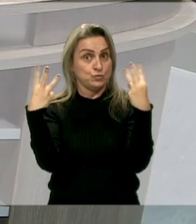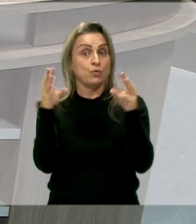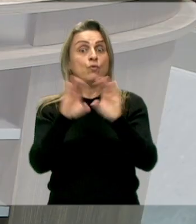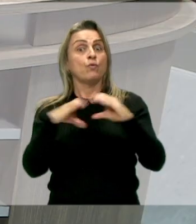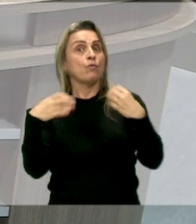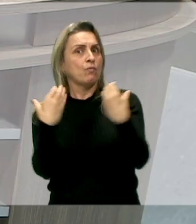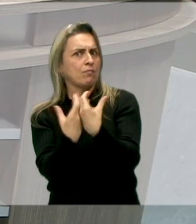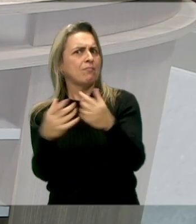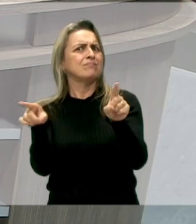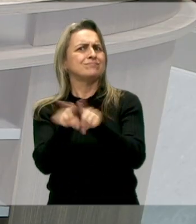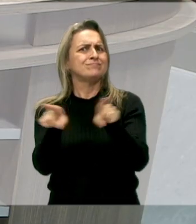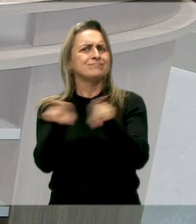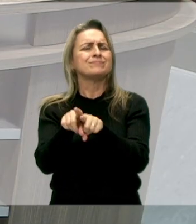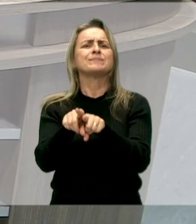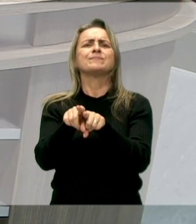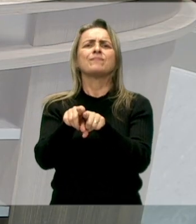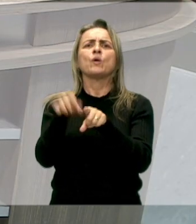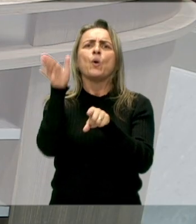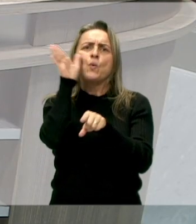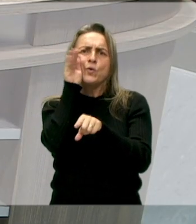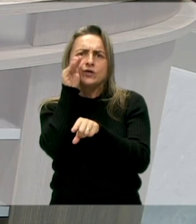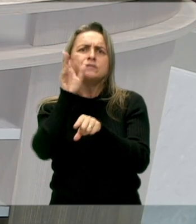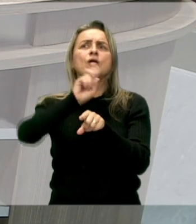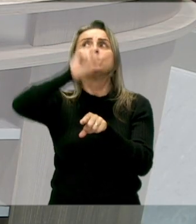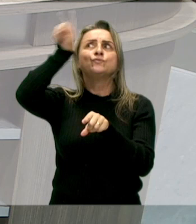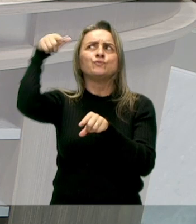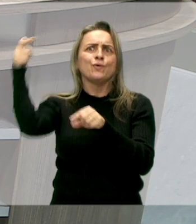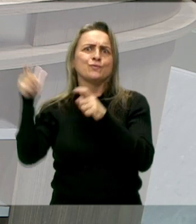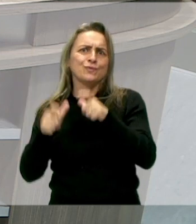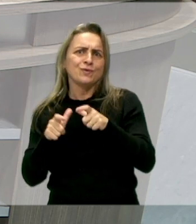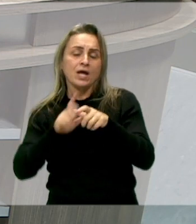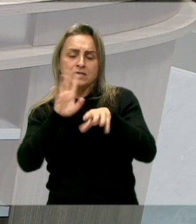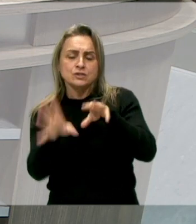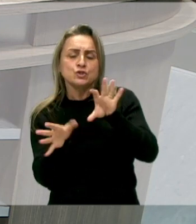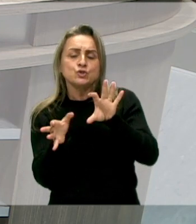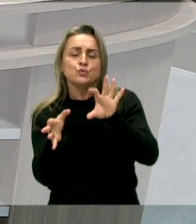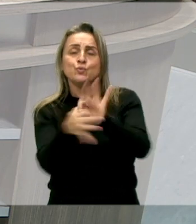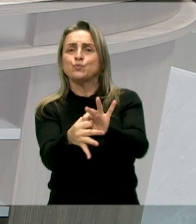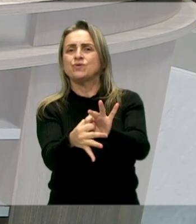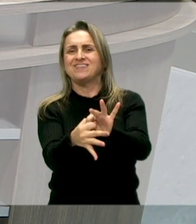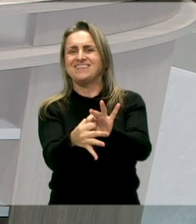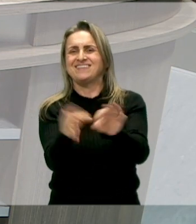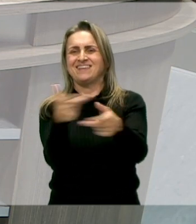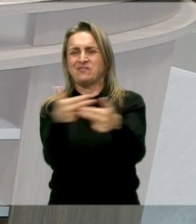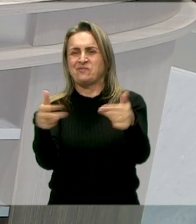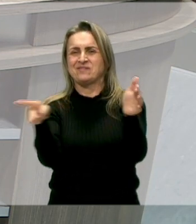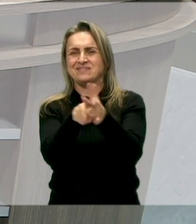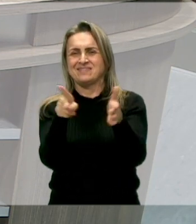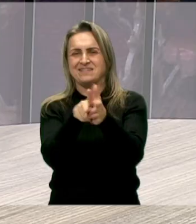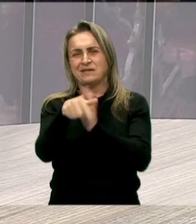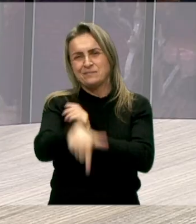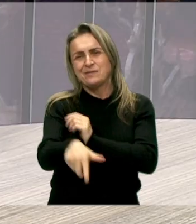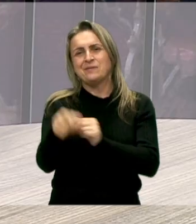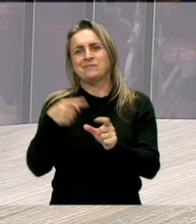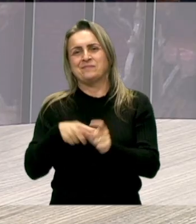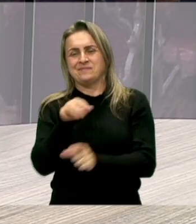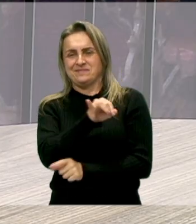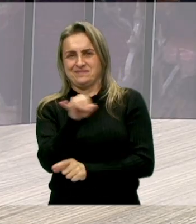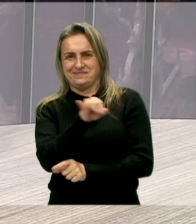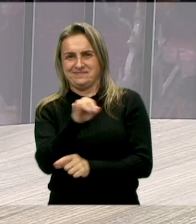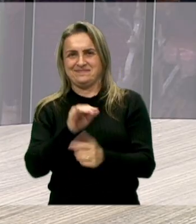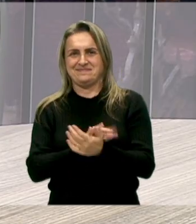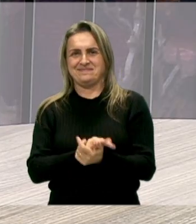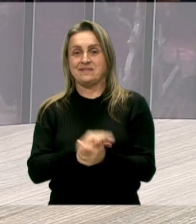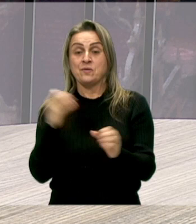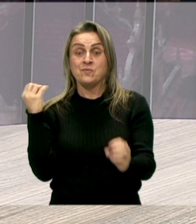e agregar com o que a gente tem de bom aqui. E melhorar o que a gente tem aqui com as oficinas. Então, acho que cruza tudo isso,